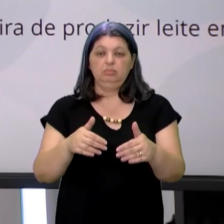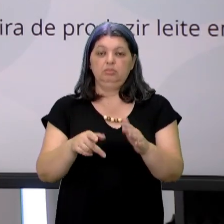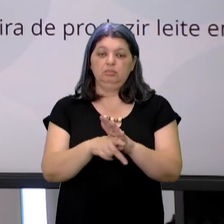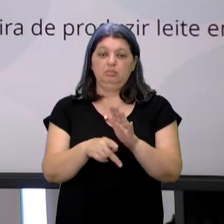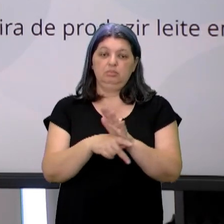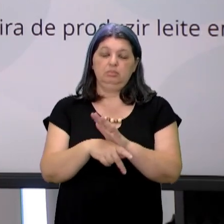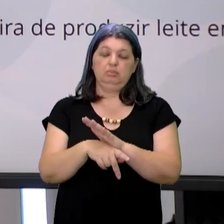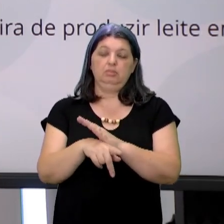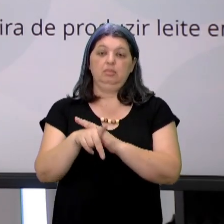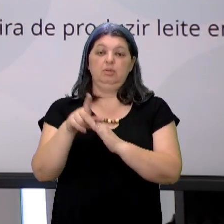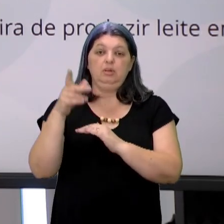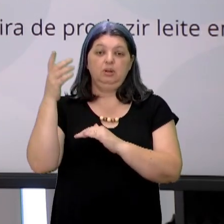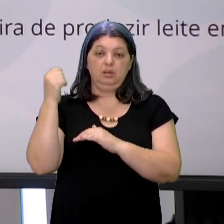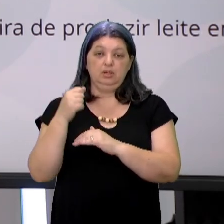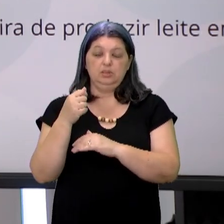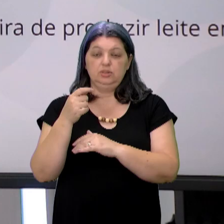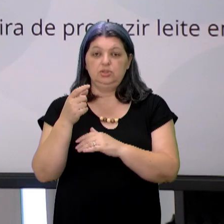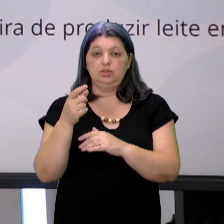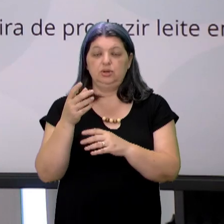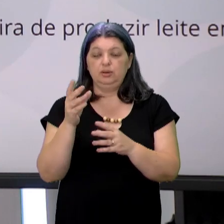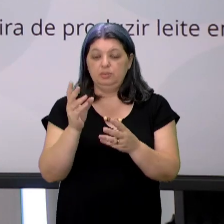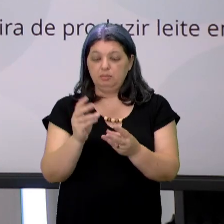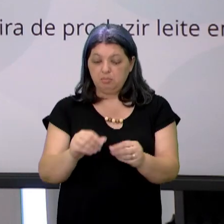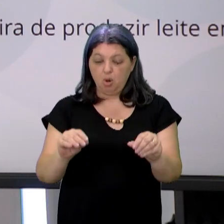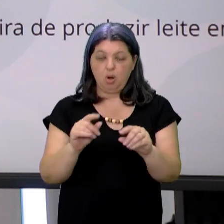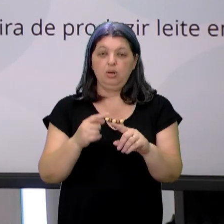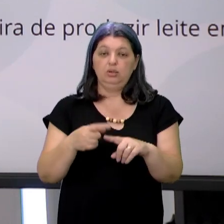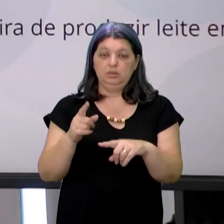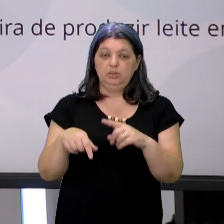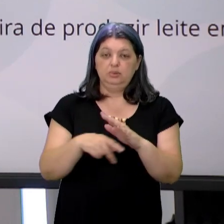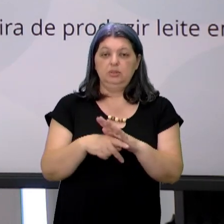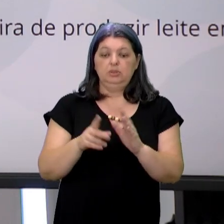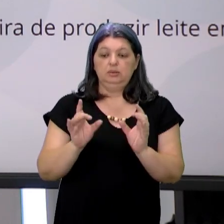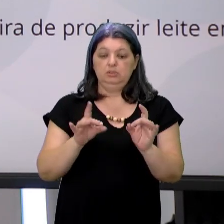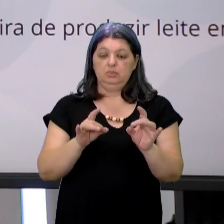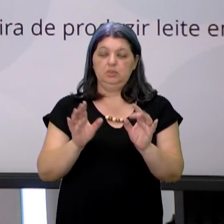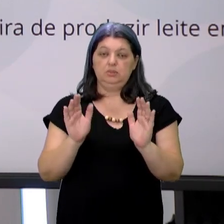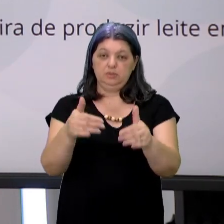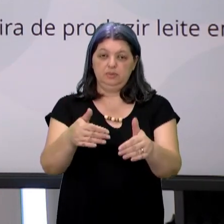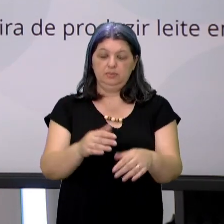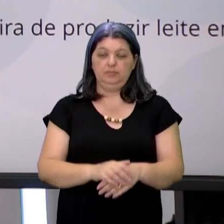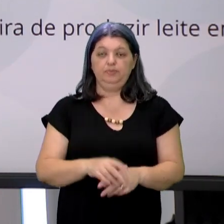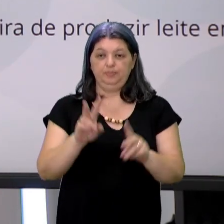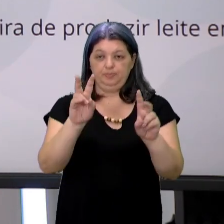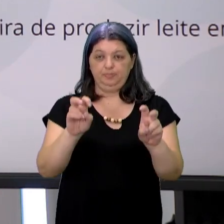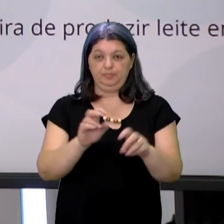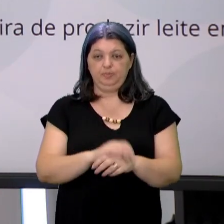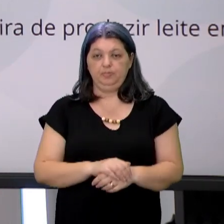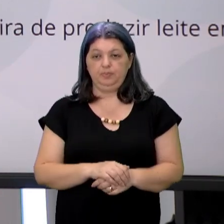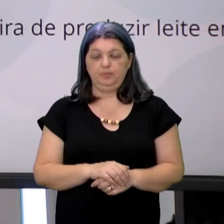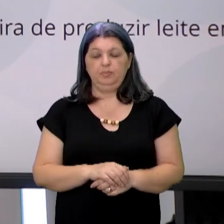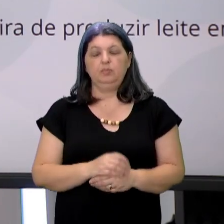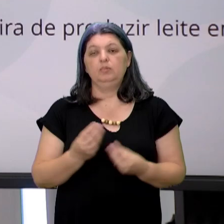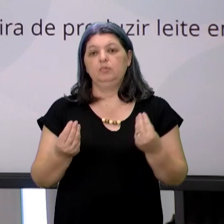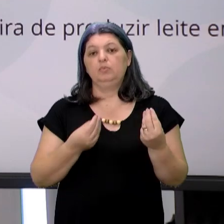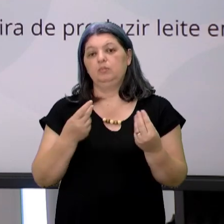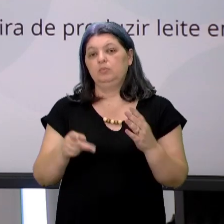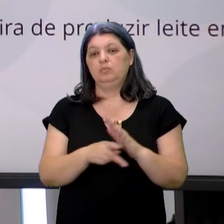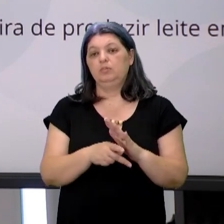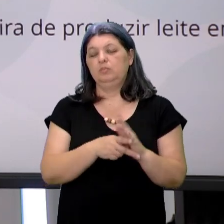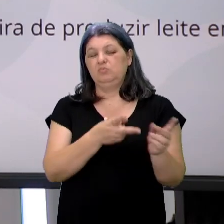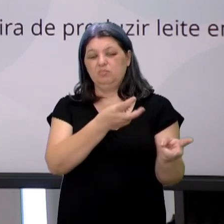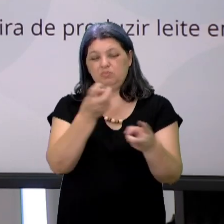falar como você faz o leite em pó, a gente já trouxe um tema, restringiu, né? Trouxe para uma coisa mais específica. É o tema. Então, aqui é identificar o tema de um texto, ou